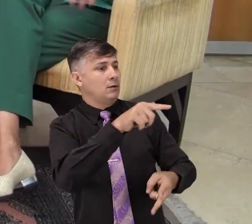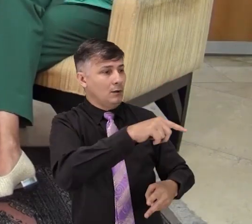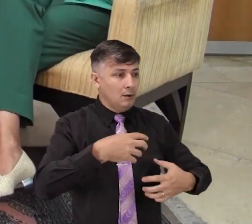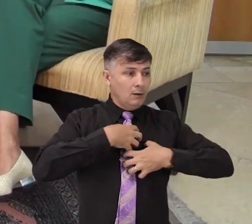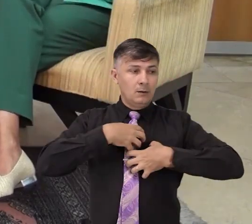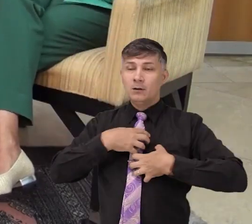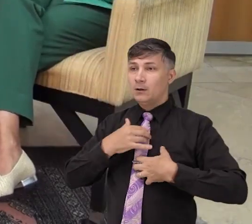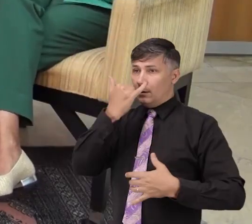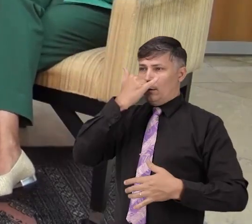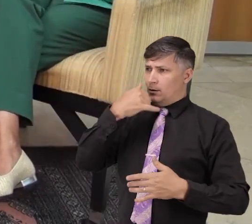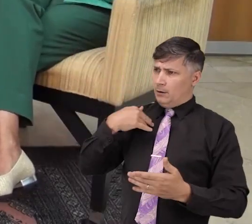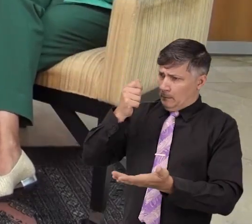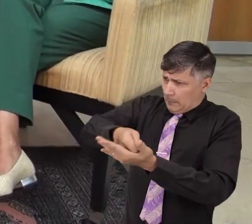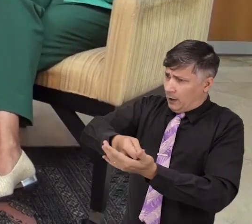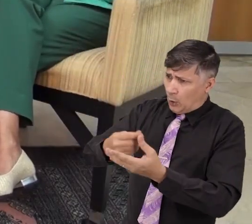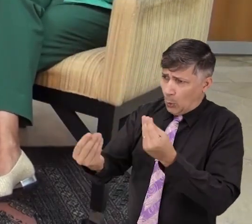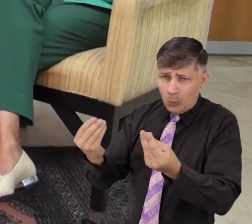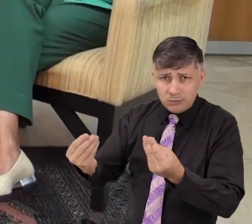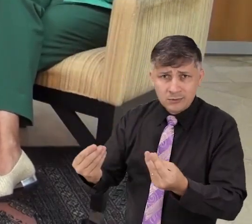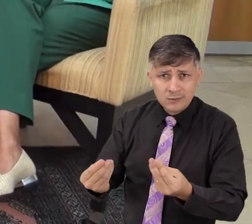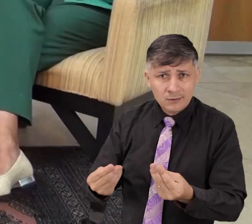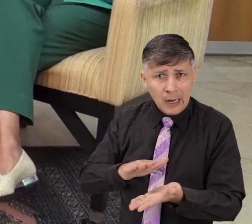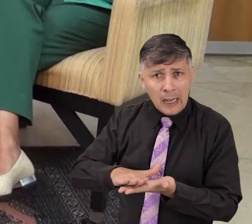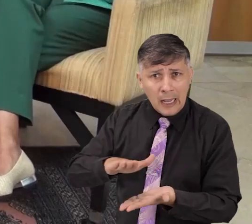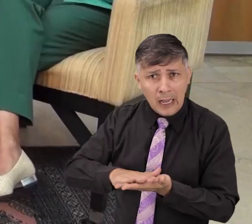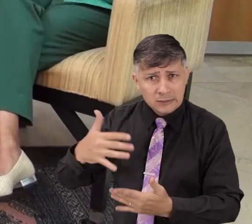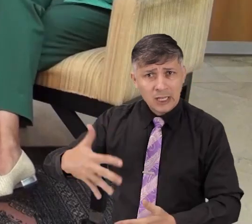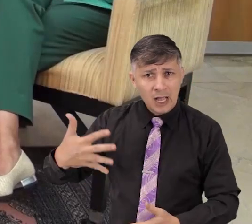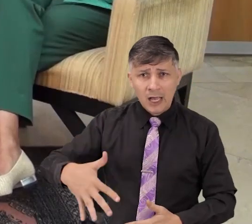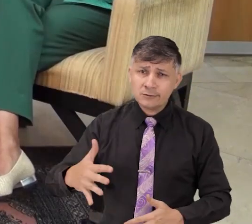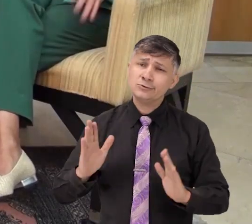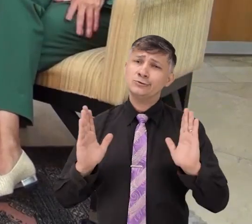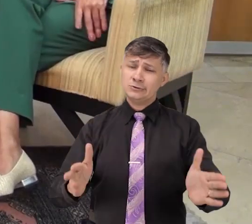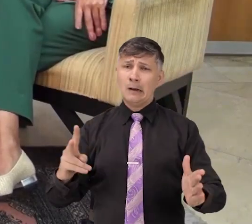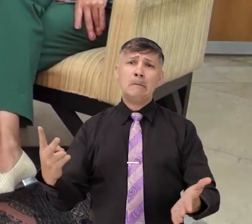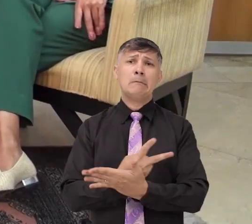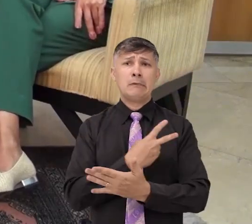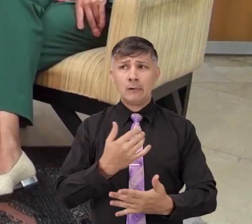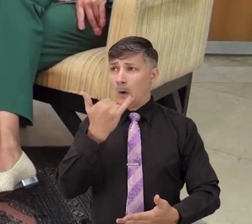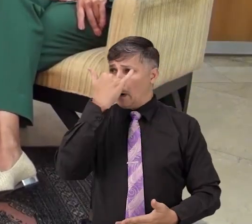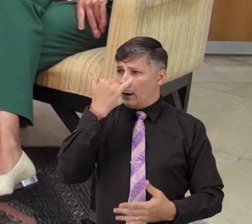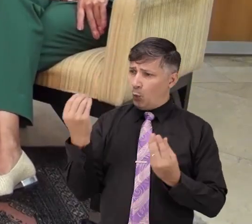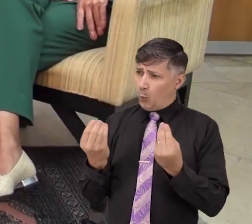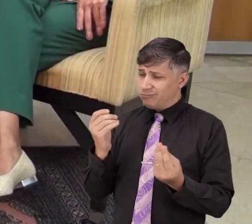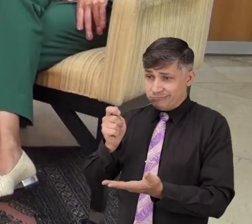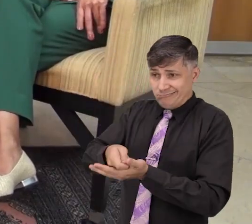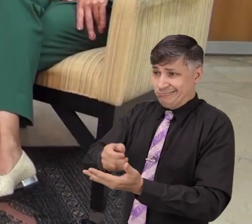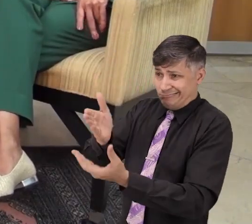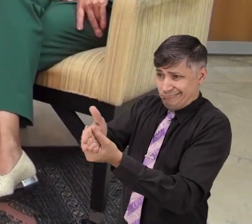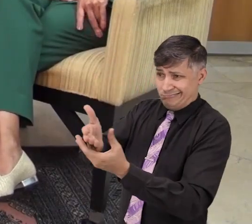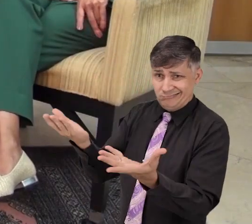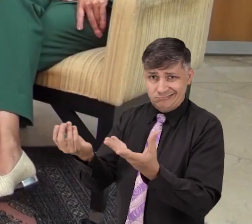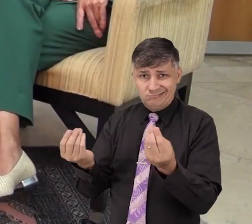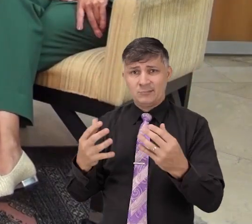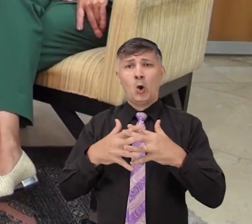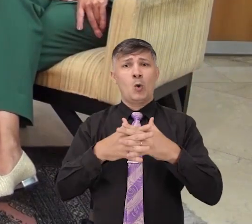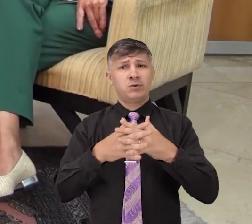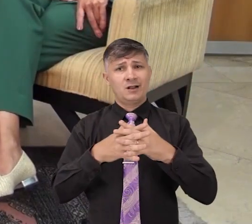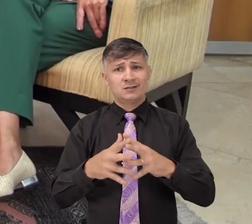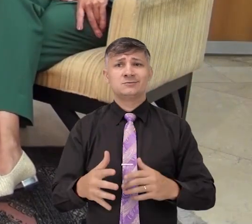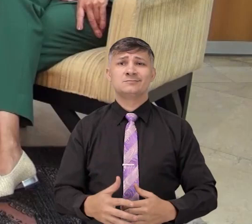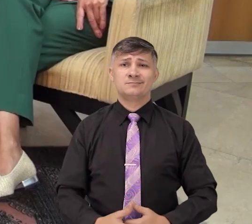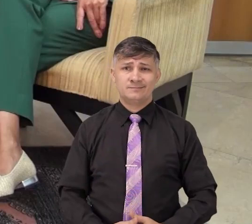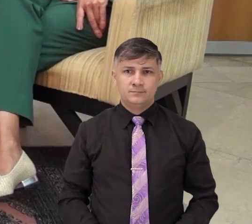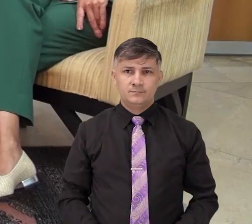de beneficiários de justiça gratuita, pagando custas realmente. Claro, né, claro. Ficou uma coisa bastante